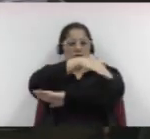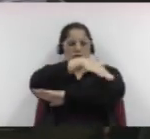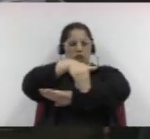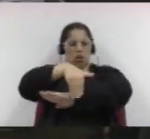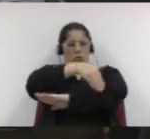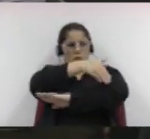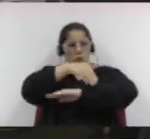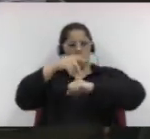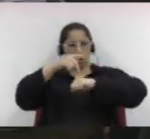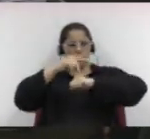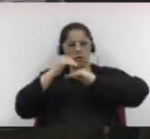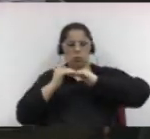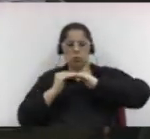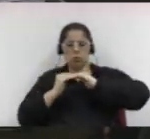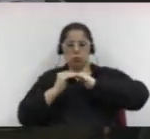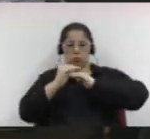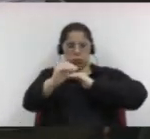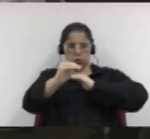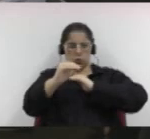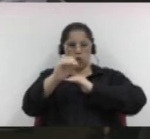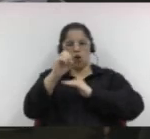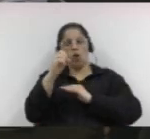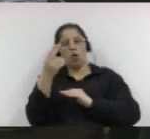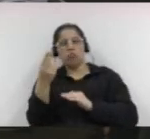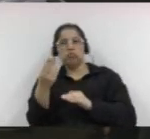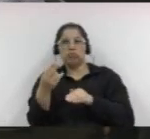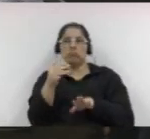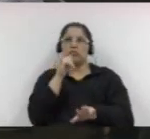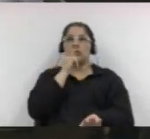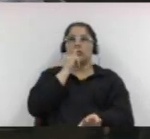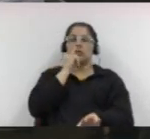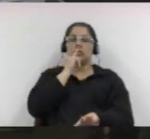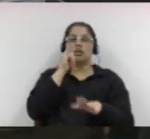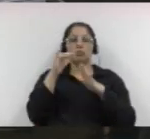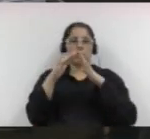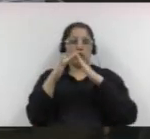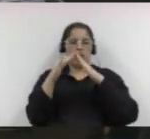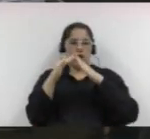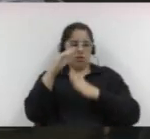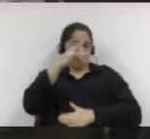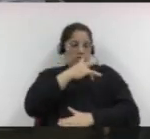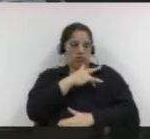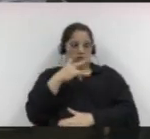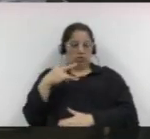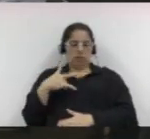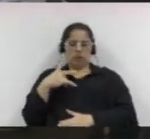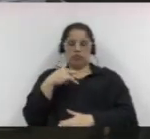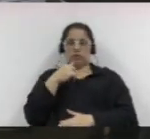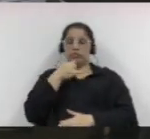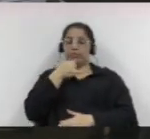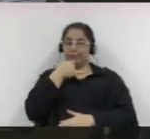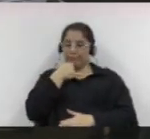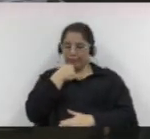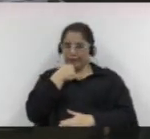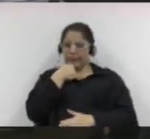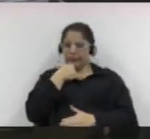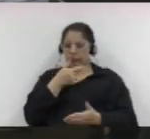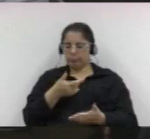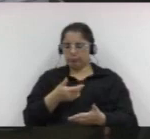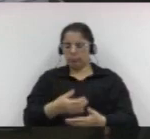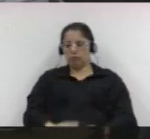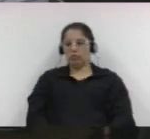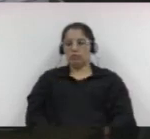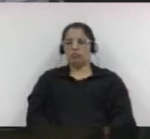que seja uma segurança, não tem um postinho de saúde naquela região? Então é lamentável a gente presenciar. E tem mais, presidente,